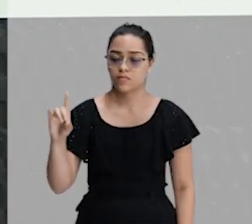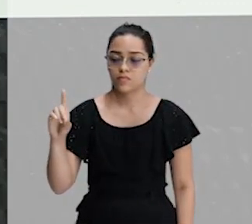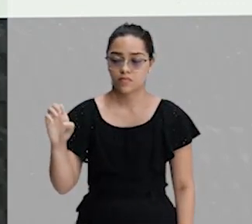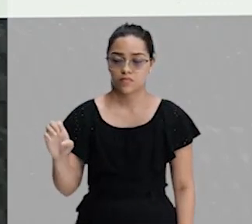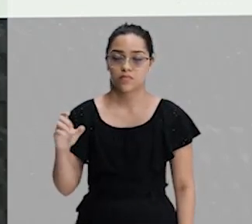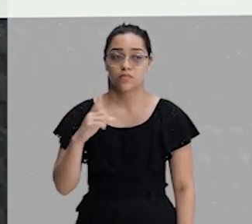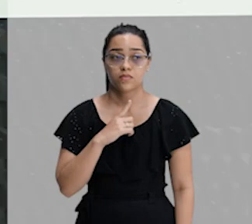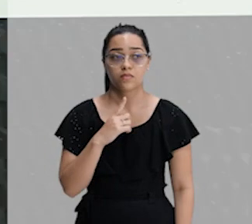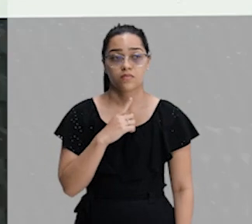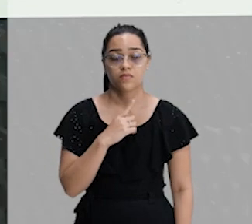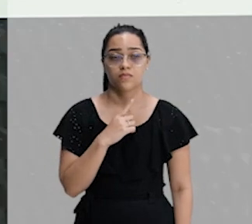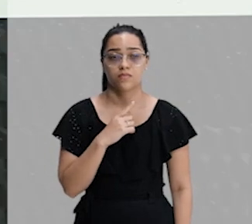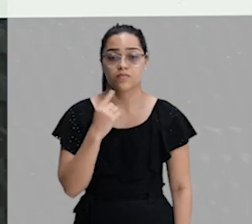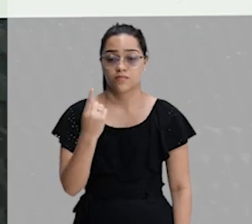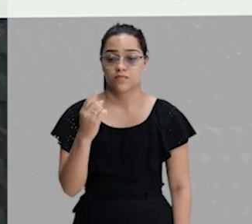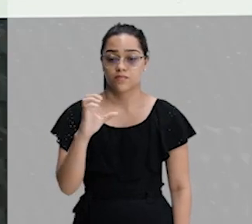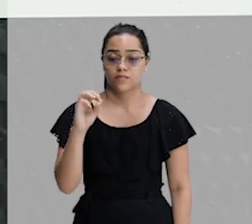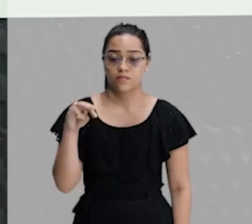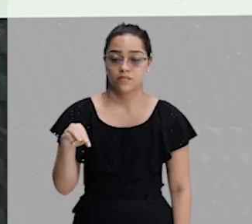cúbico